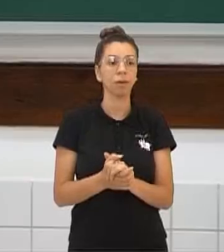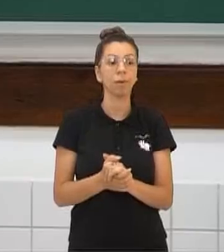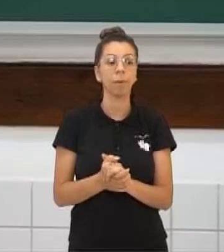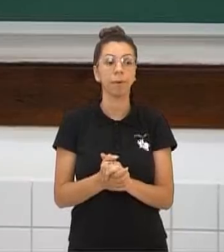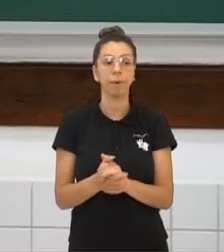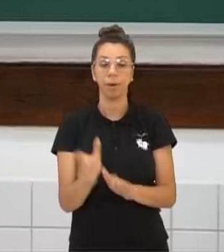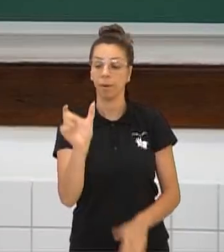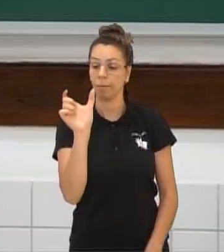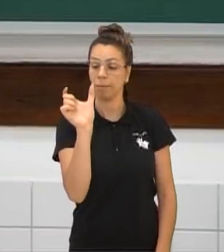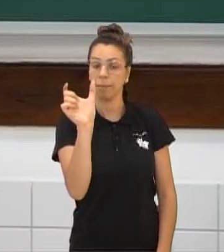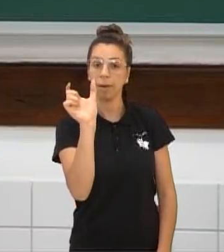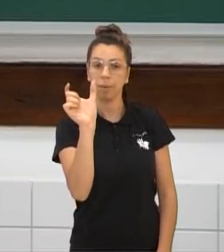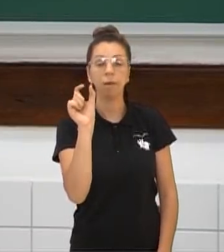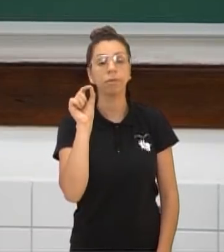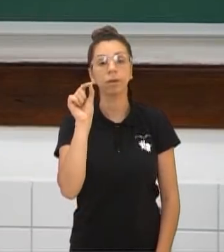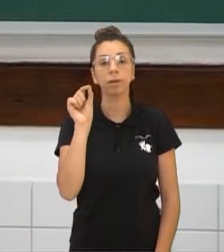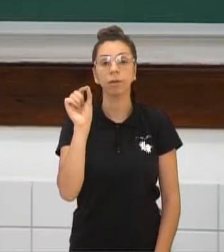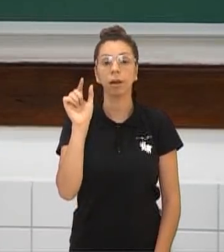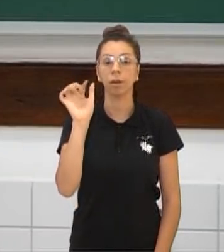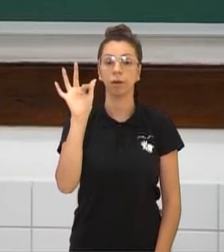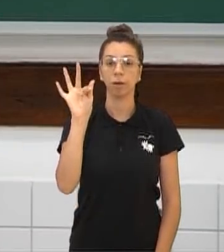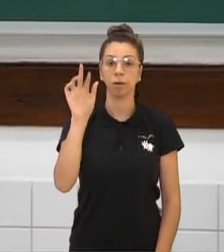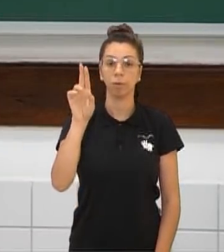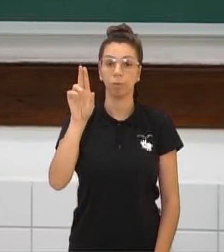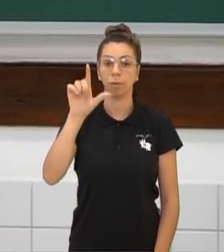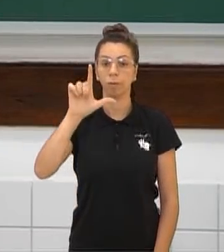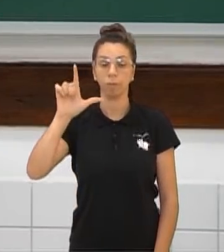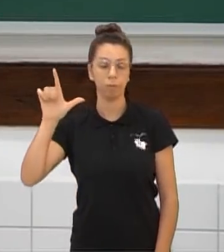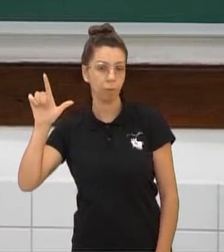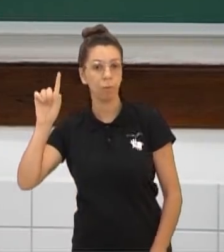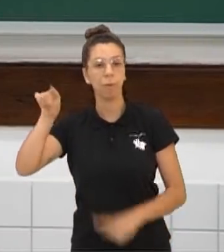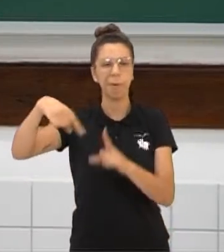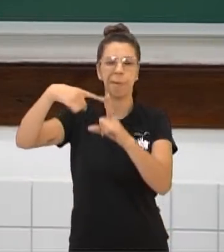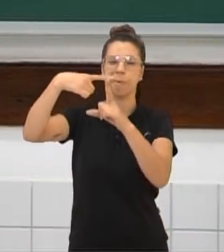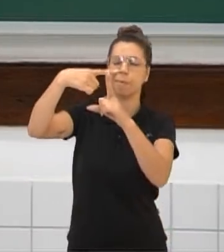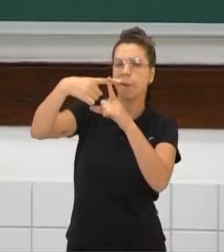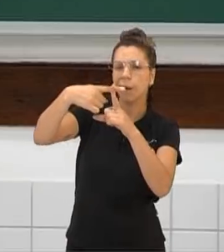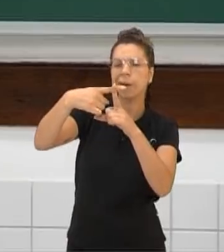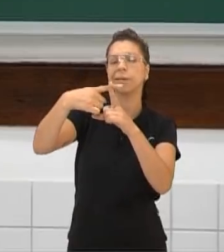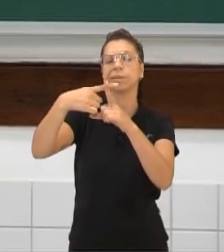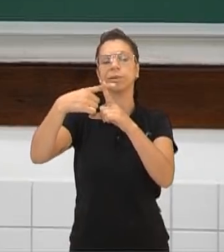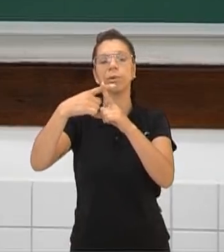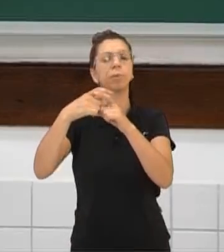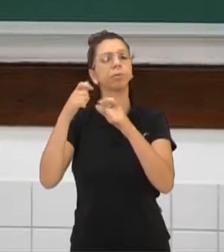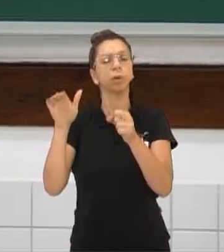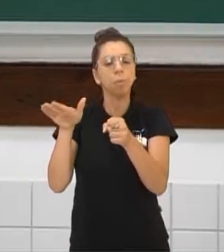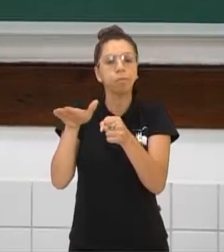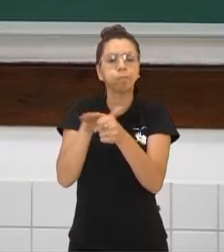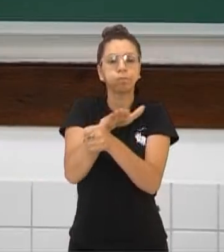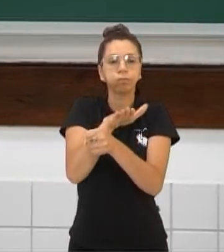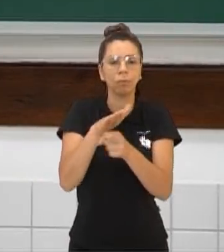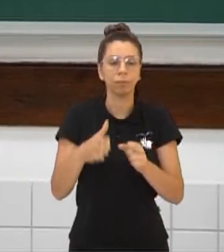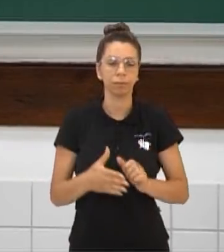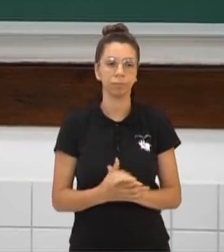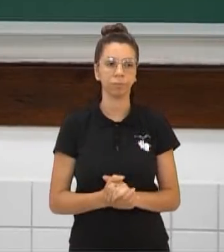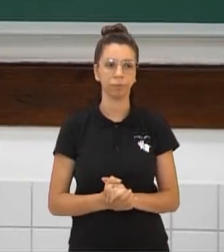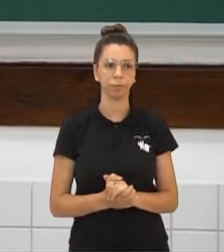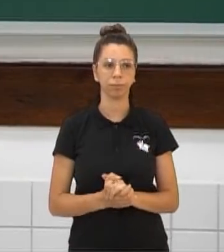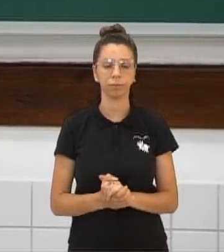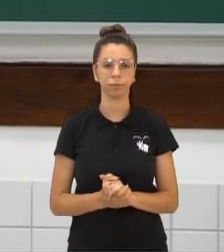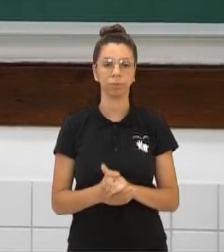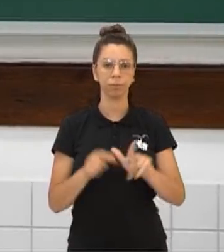ela vai dar a ideia de mais, de cheio. Certo? Então, prestem atenção ali, ó. Letter